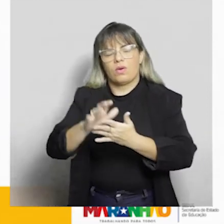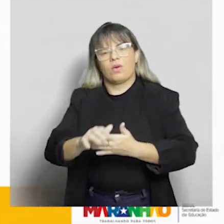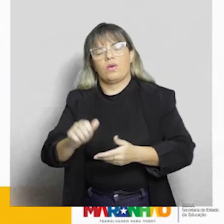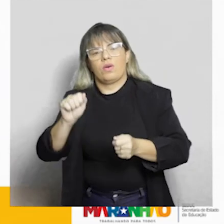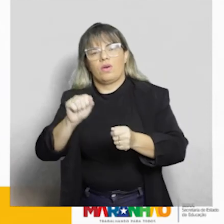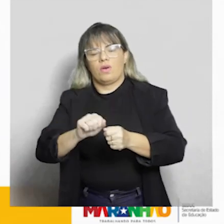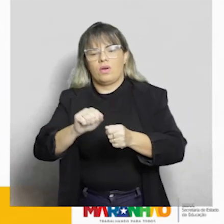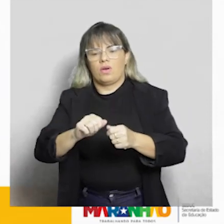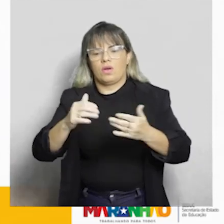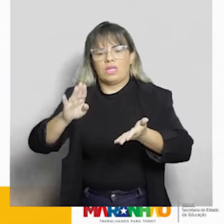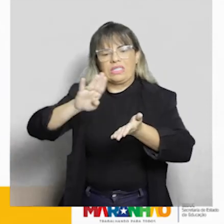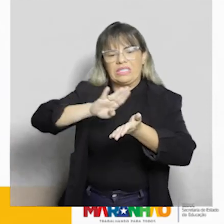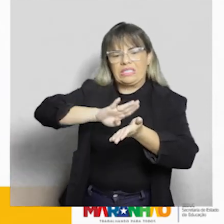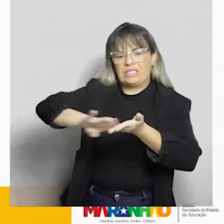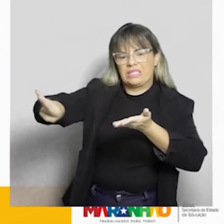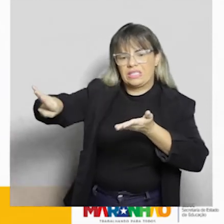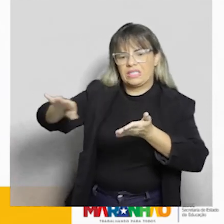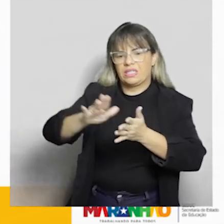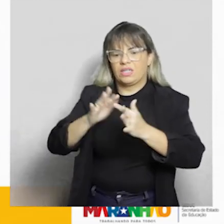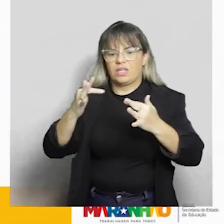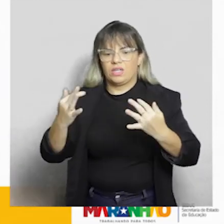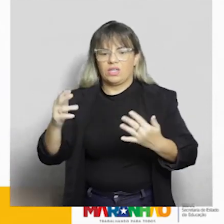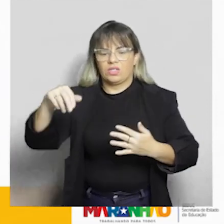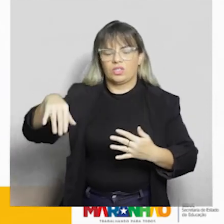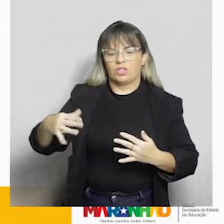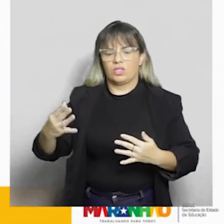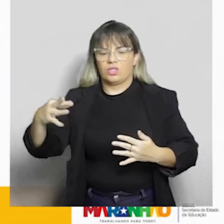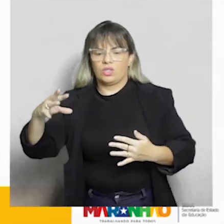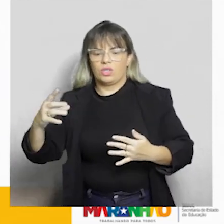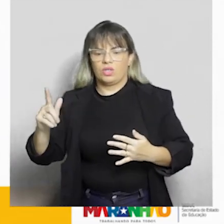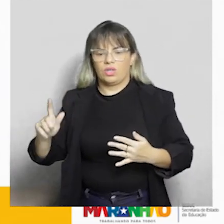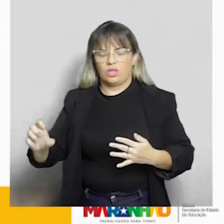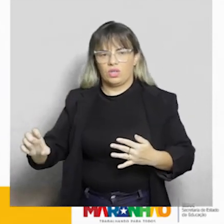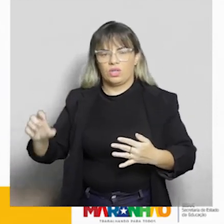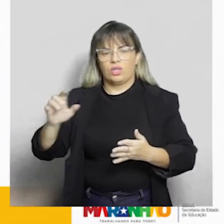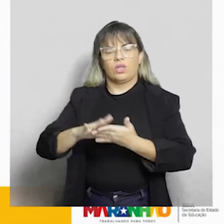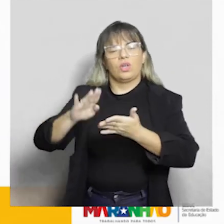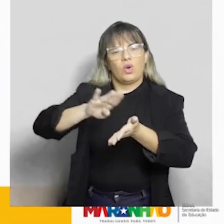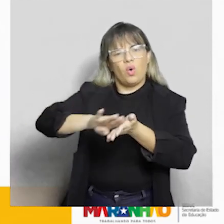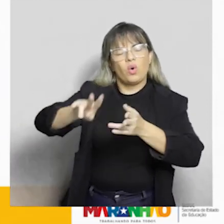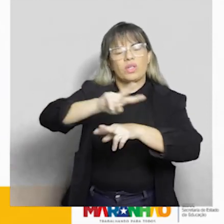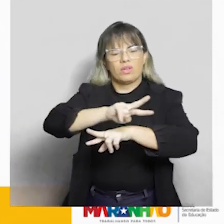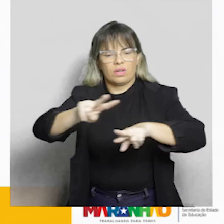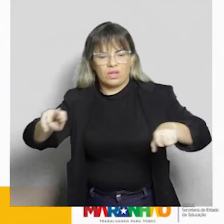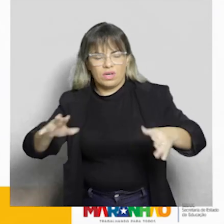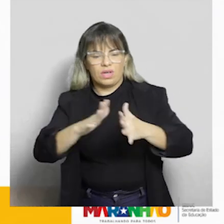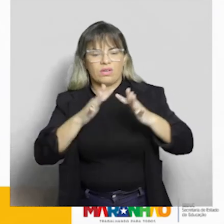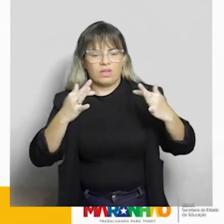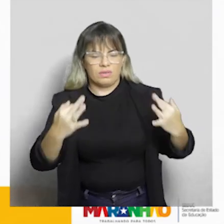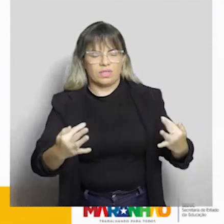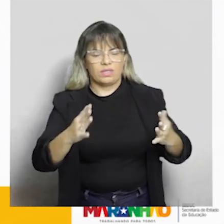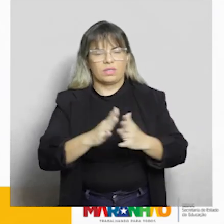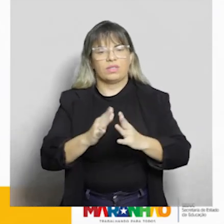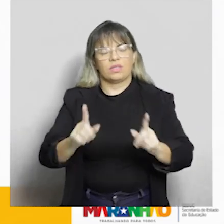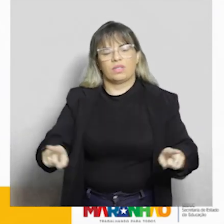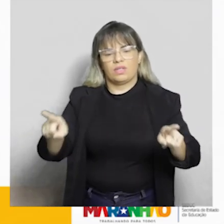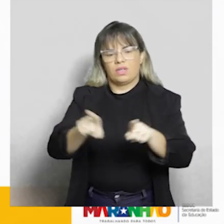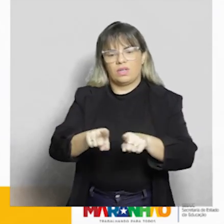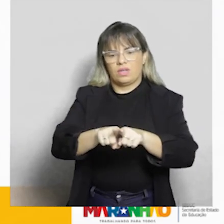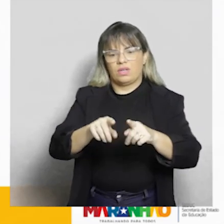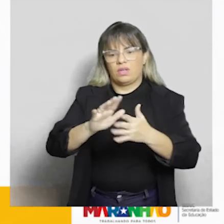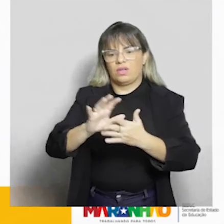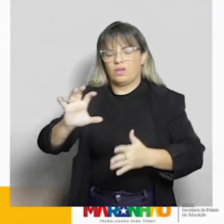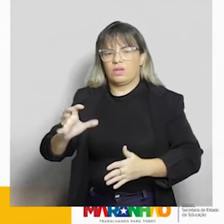fossem evacuadas. Agora vamos tornar essa pergunta mais simples, esse comando. O fenômeno apresentado, ou seja,